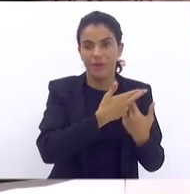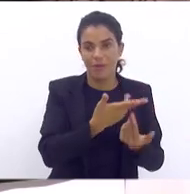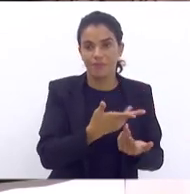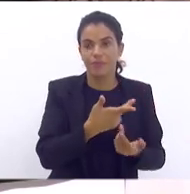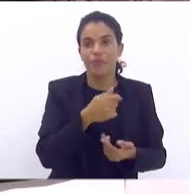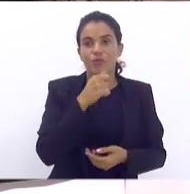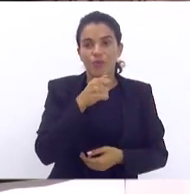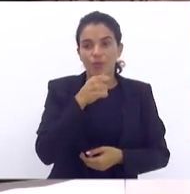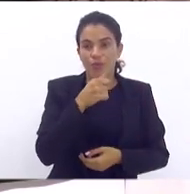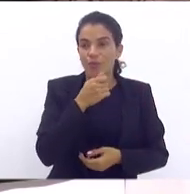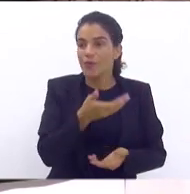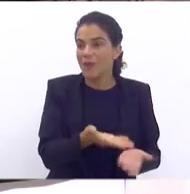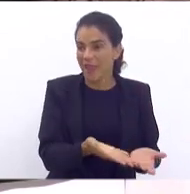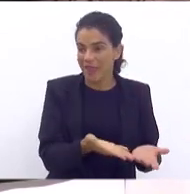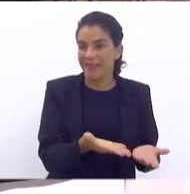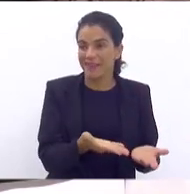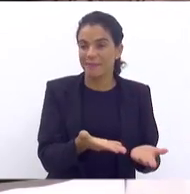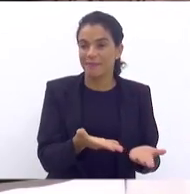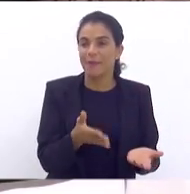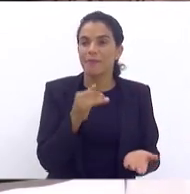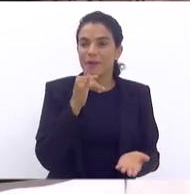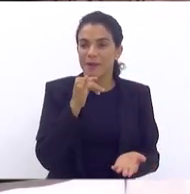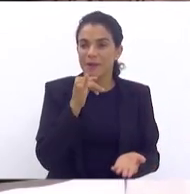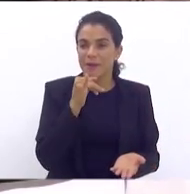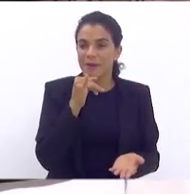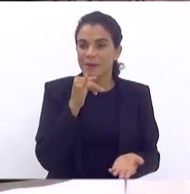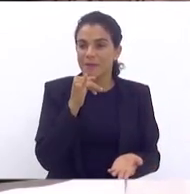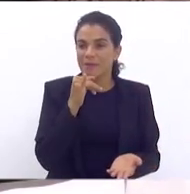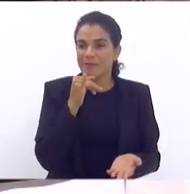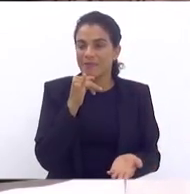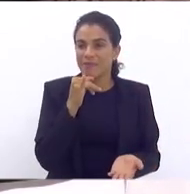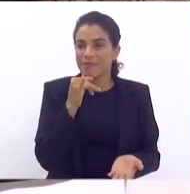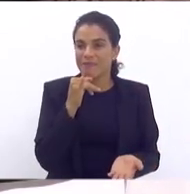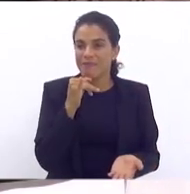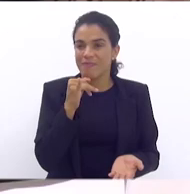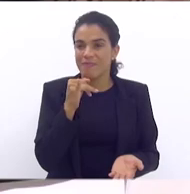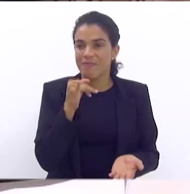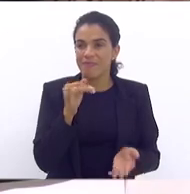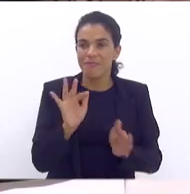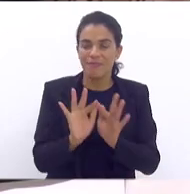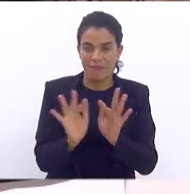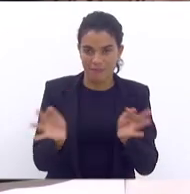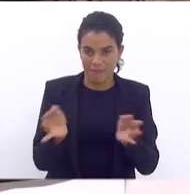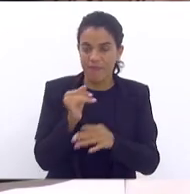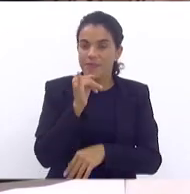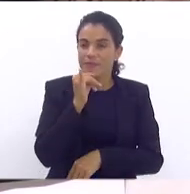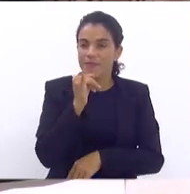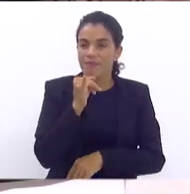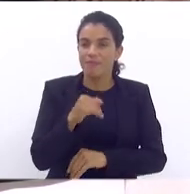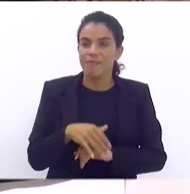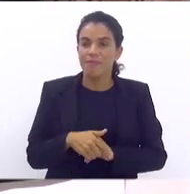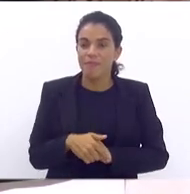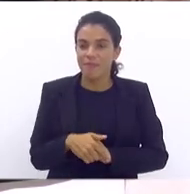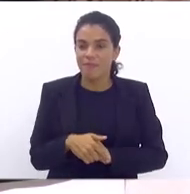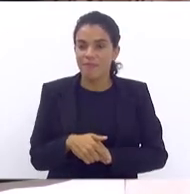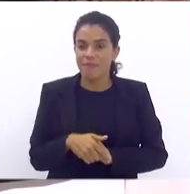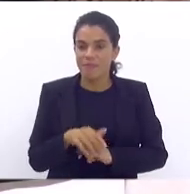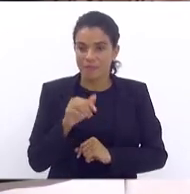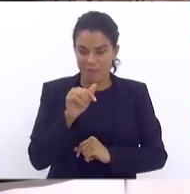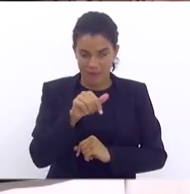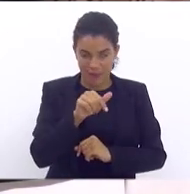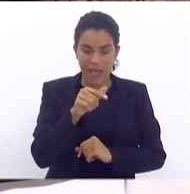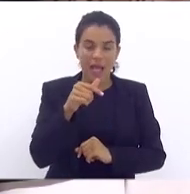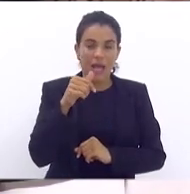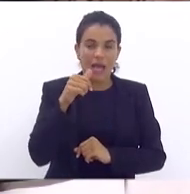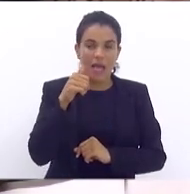aqui. Então, eu vou exemplificar. Depois que termina. Eu vou exemplificar o que acontece, né? Até a senhora